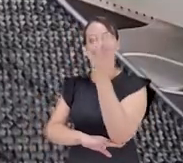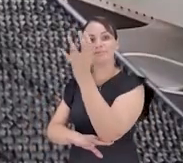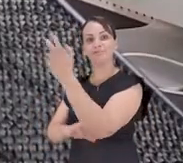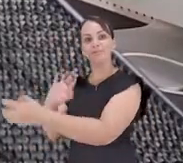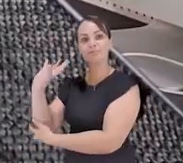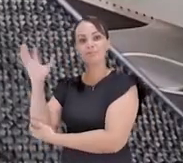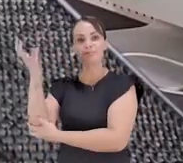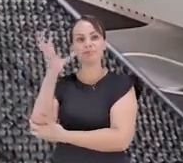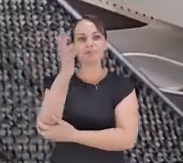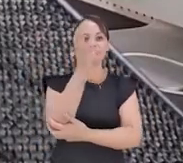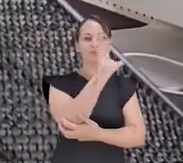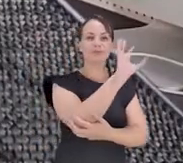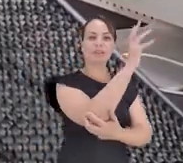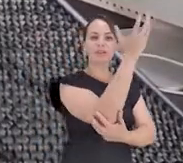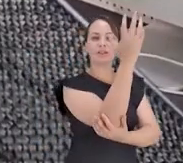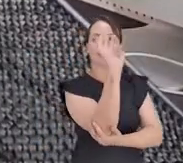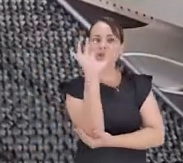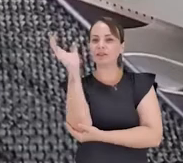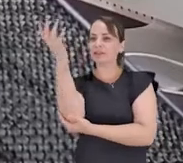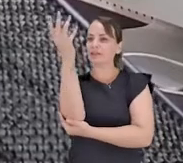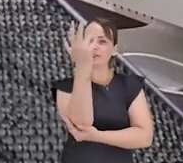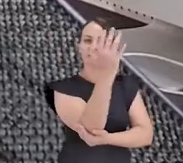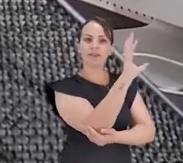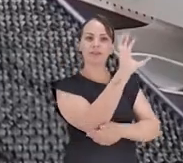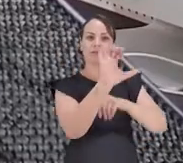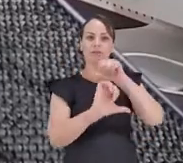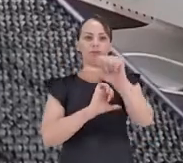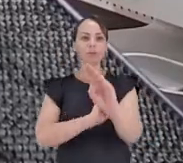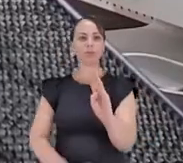Vem da mata madeira.